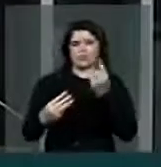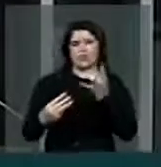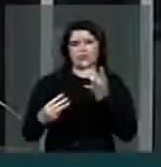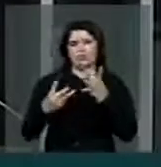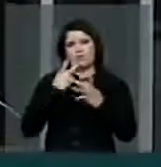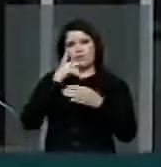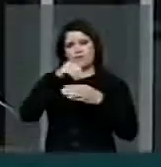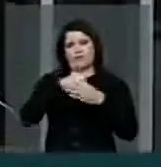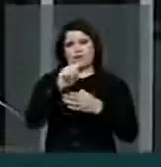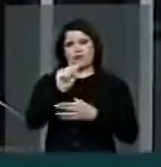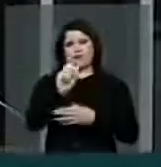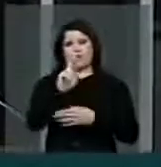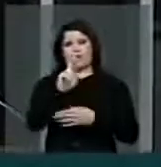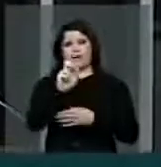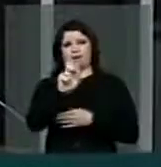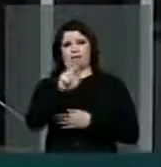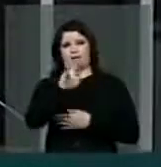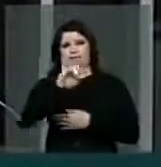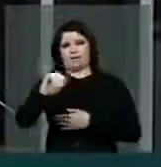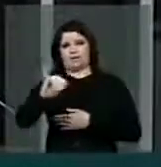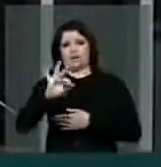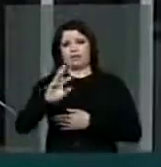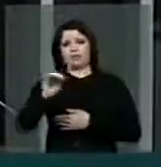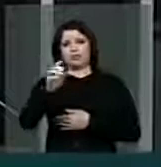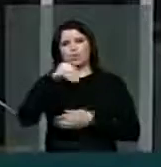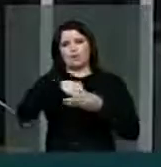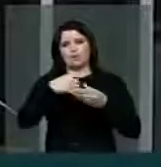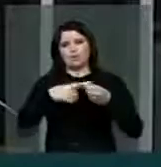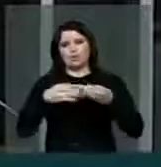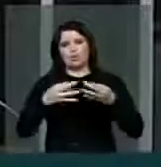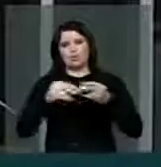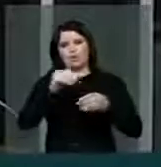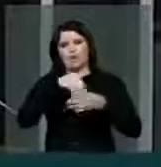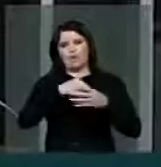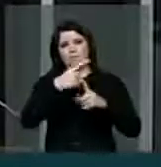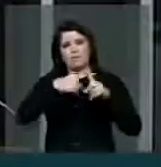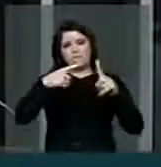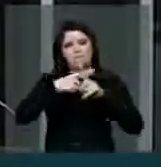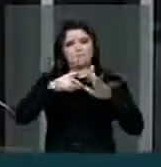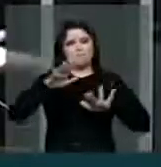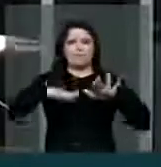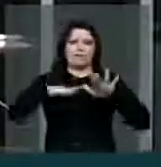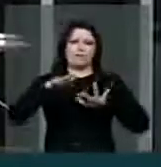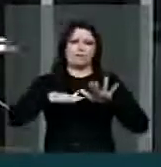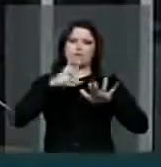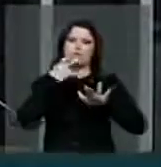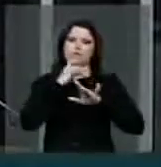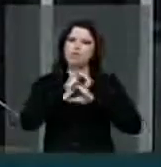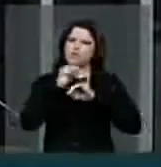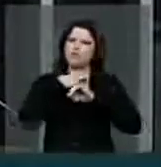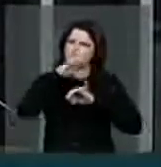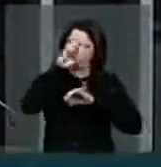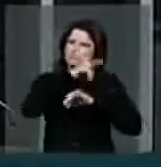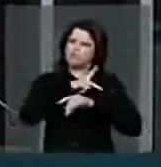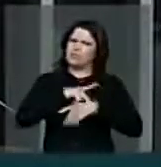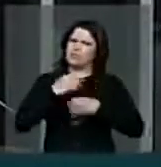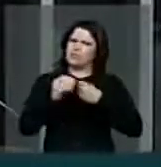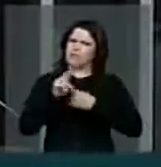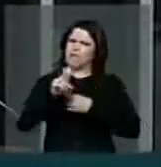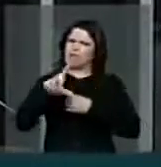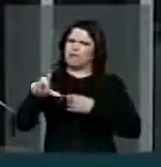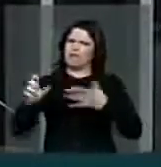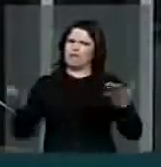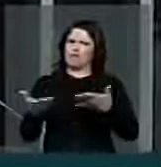localizada em Arari, na cidade de Arari, que funciona parcialmente. Ora, considerando que a Vale